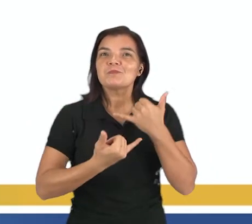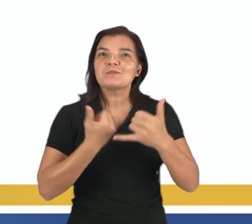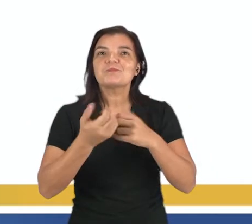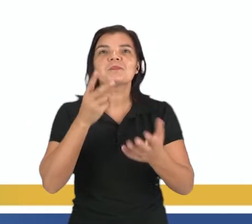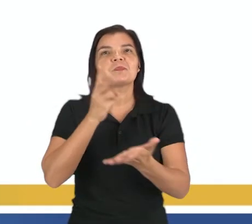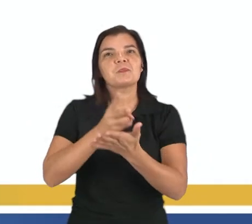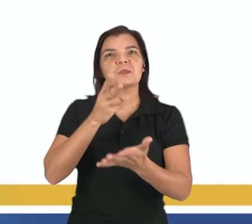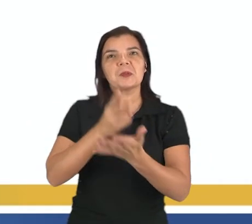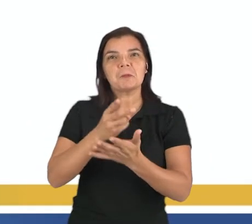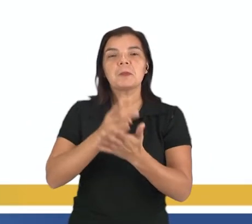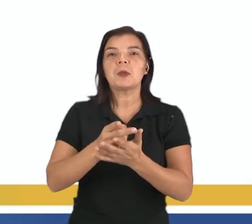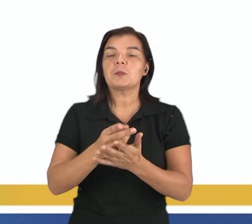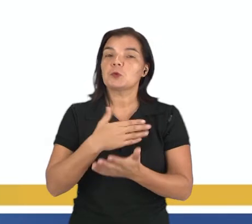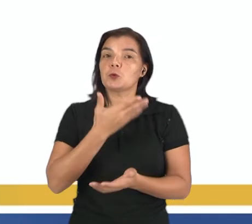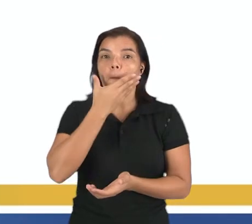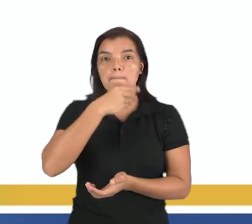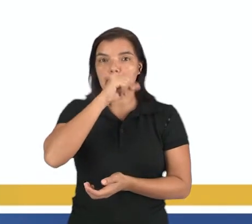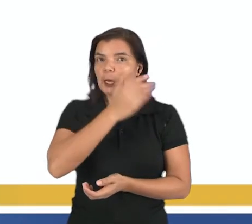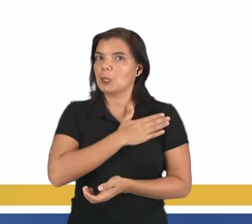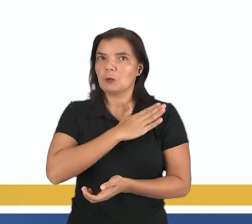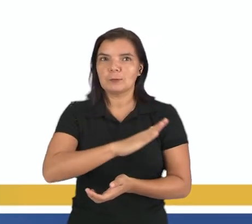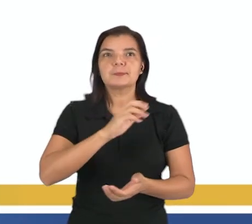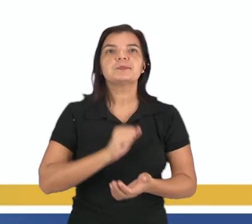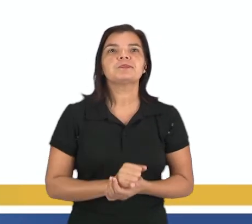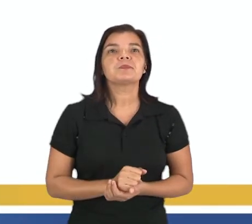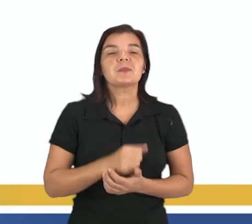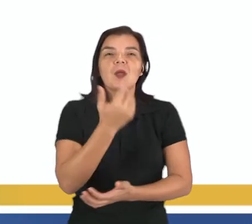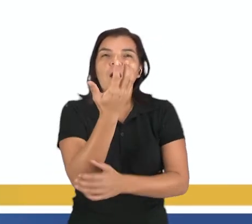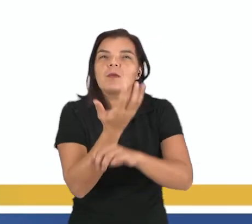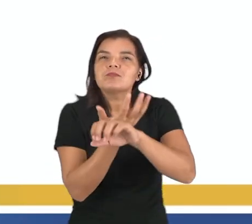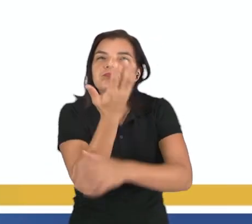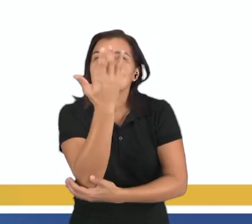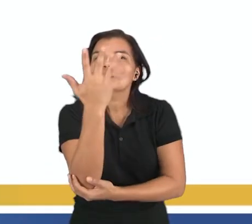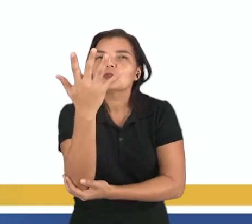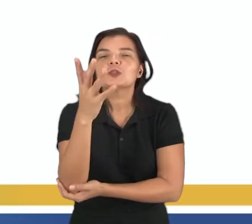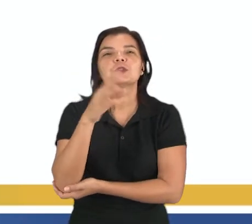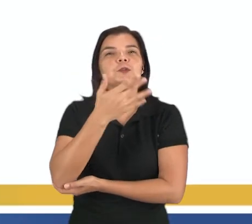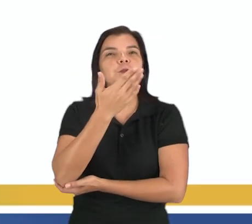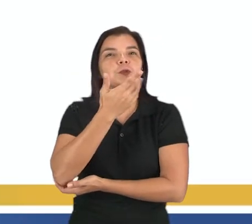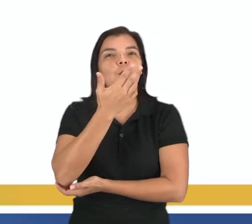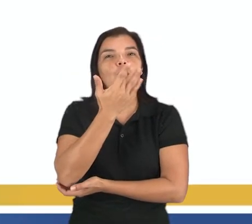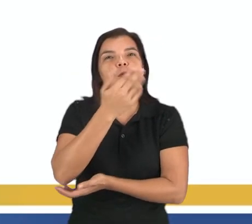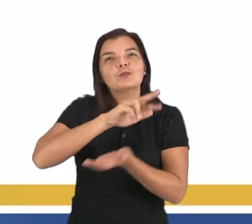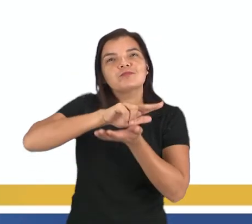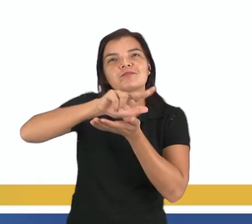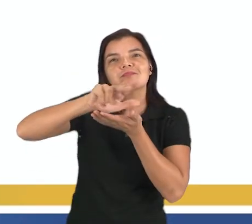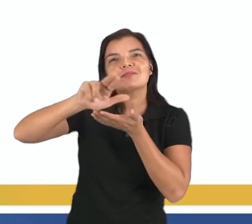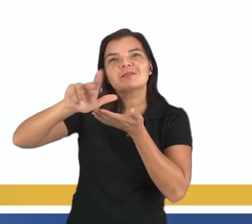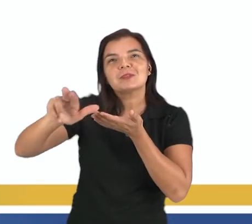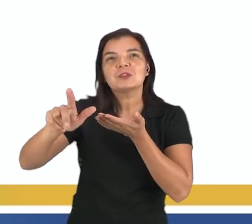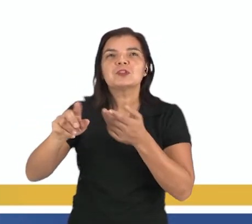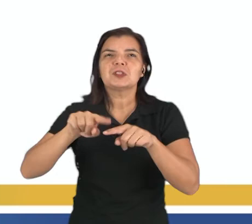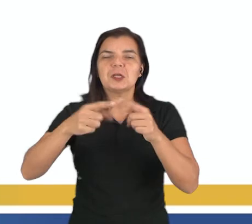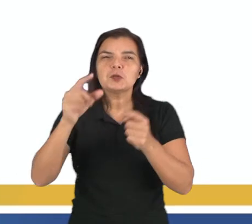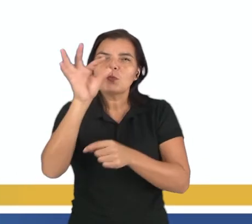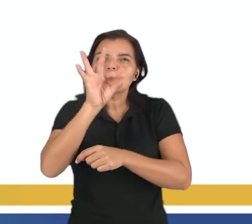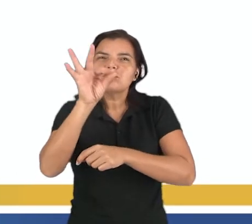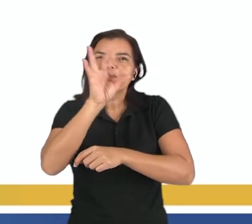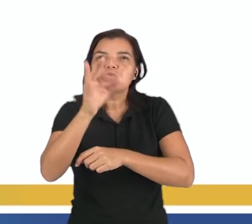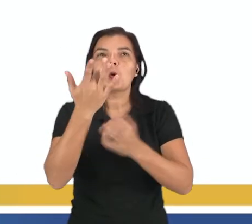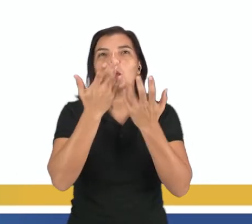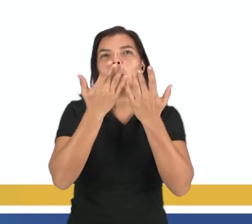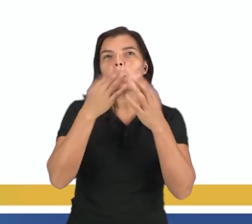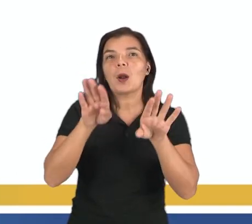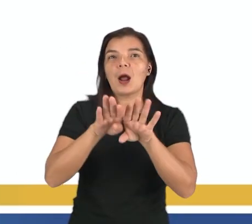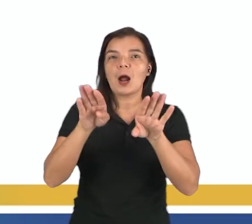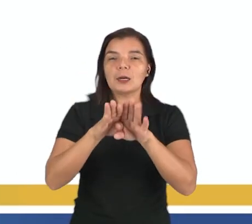mesmo a contragosto de nossos pais. As plantinhas de cores variadas, cheias de besouros